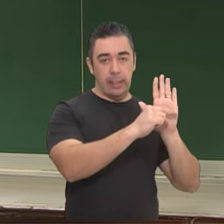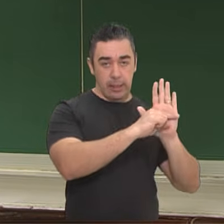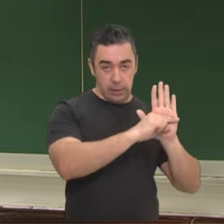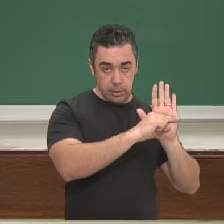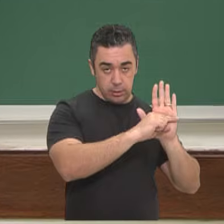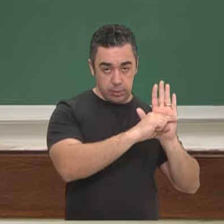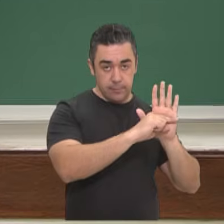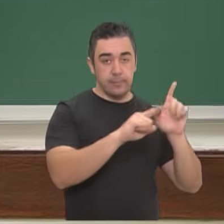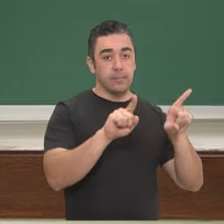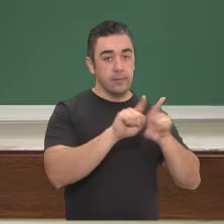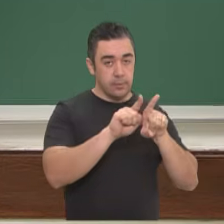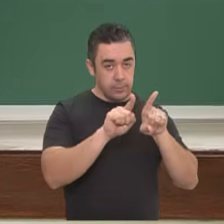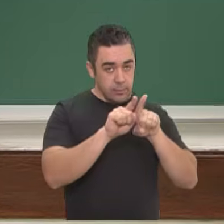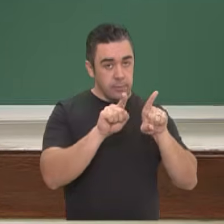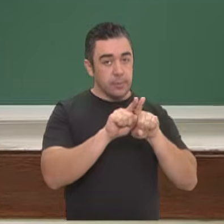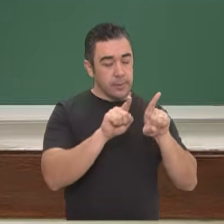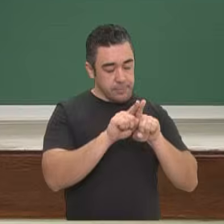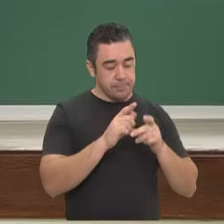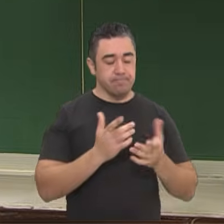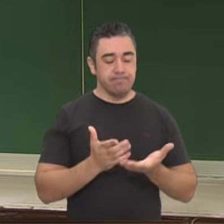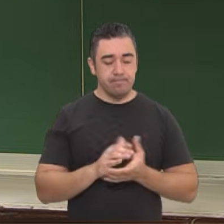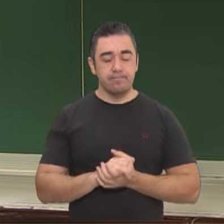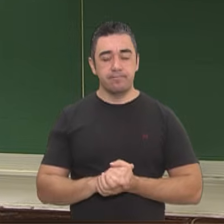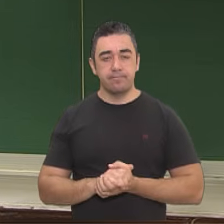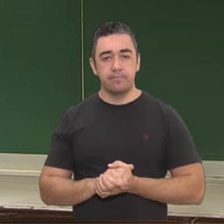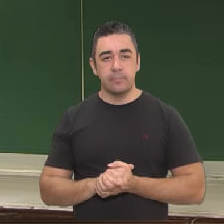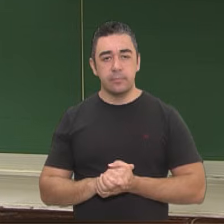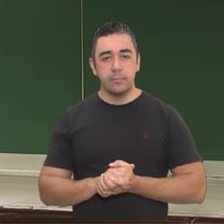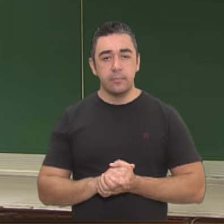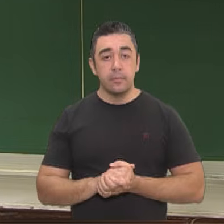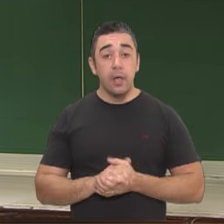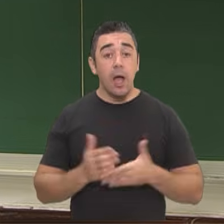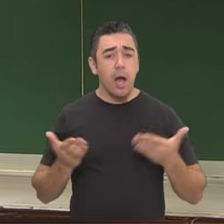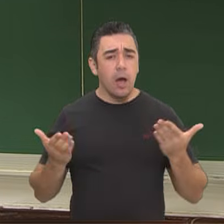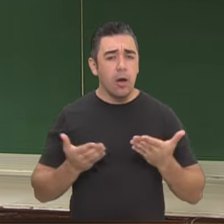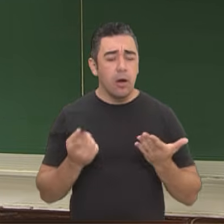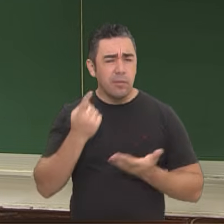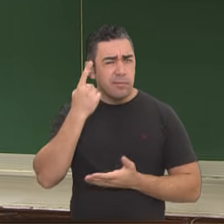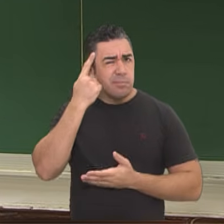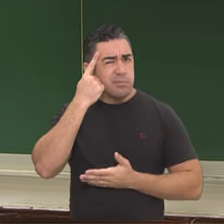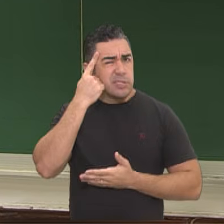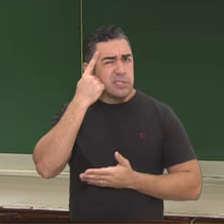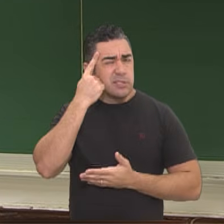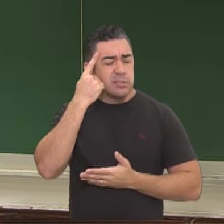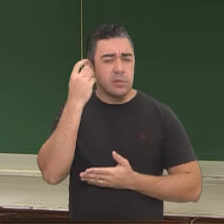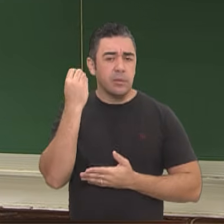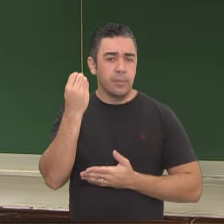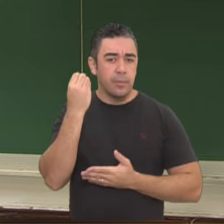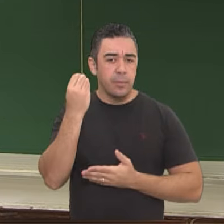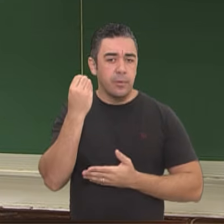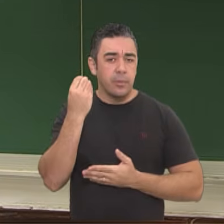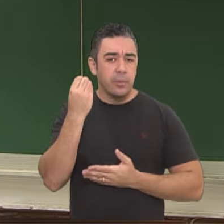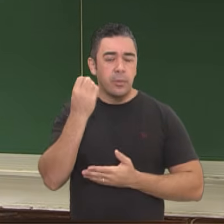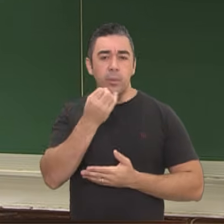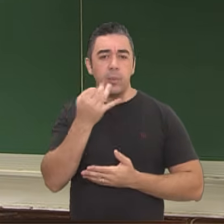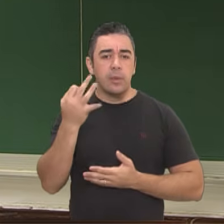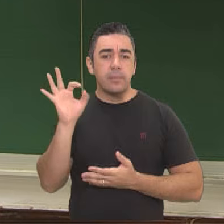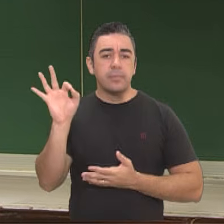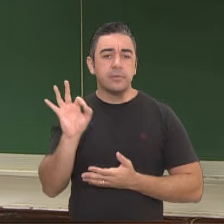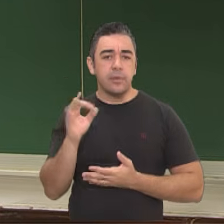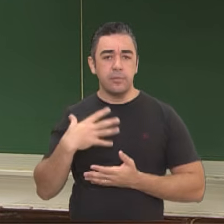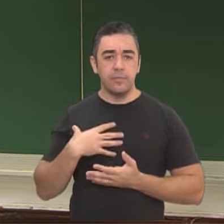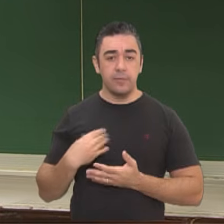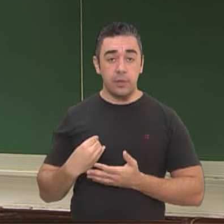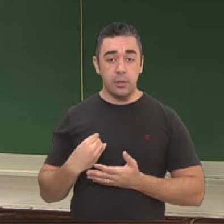que ela também é Rzinho, Rzinho, porque ela é negativo também, ok? Então, vamos pensar aqui a possibilidade. Primeira coisa, como é que vai ser esse bebê?